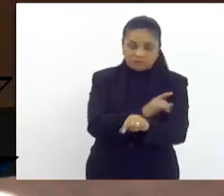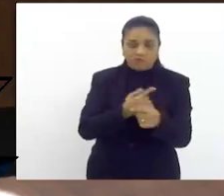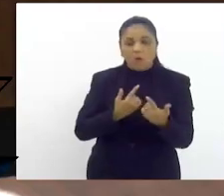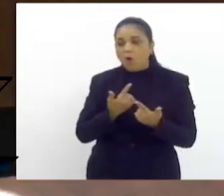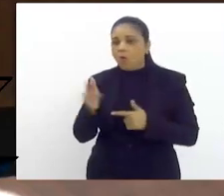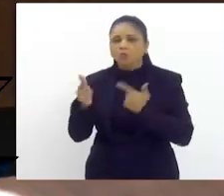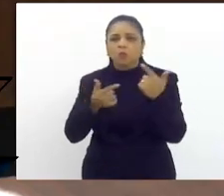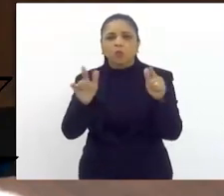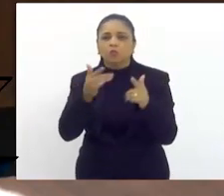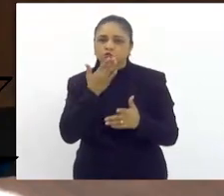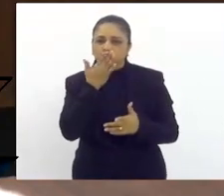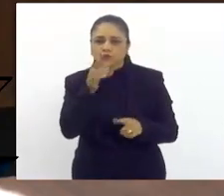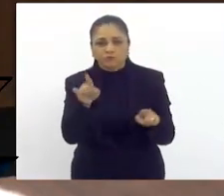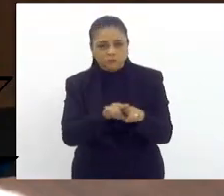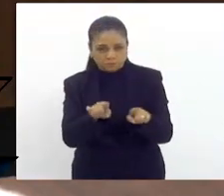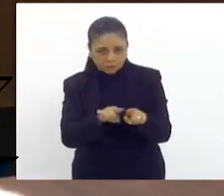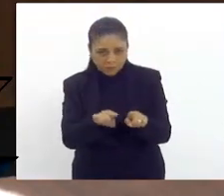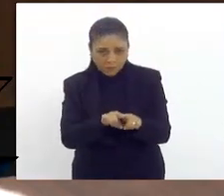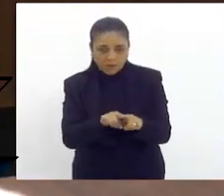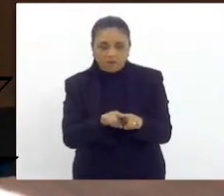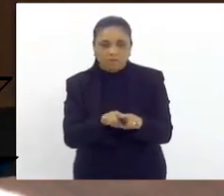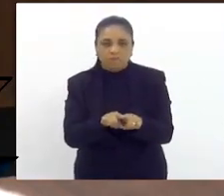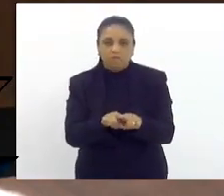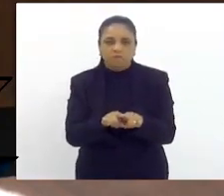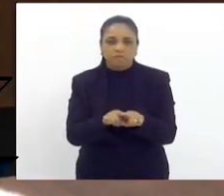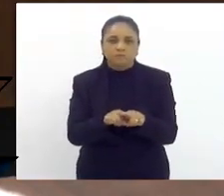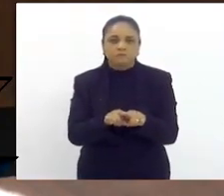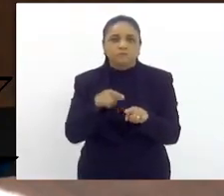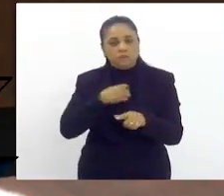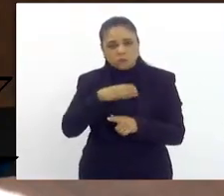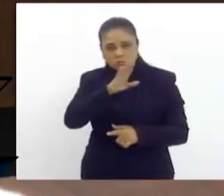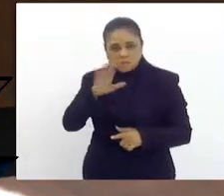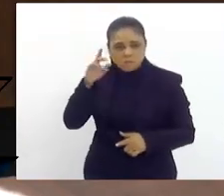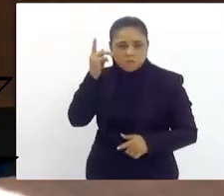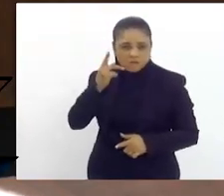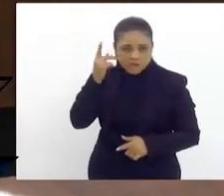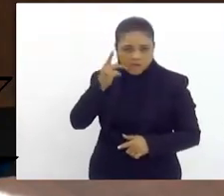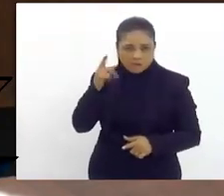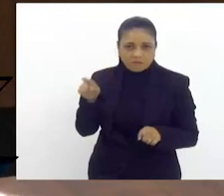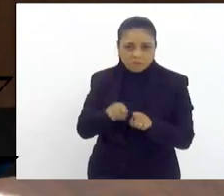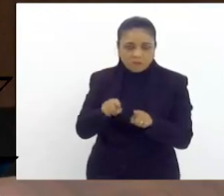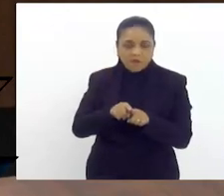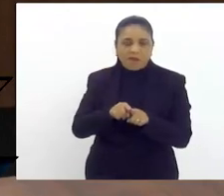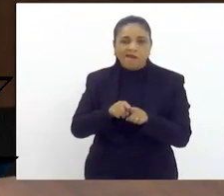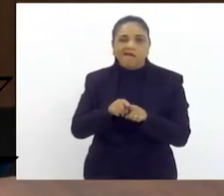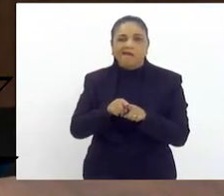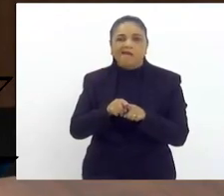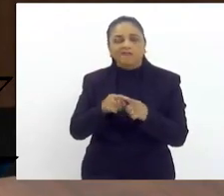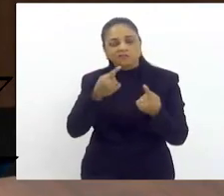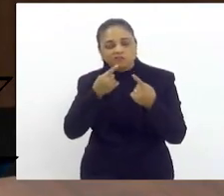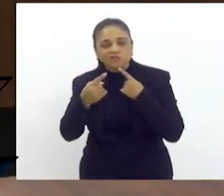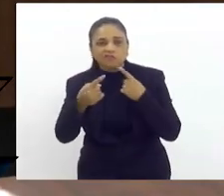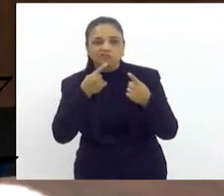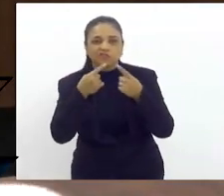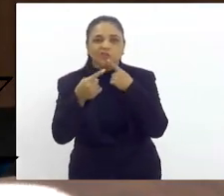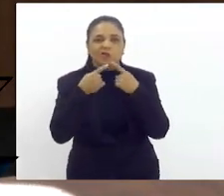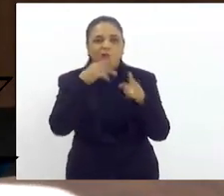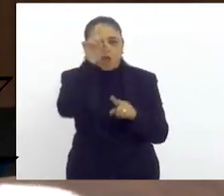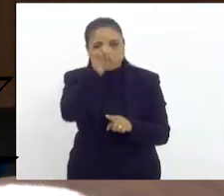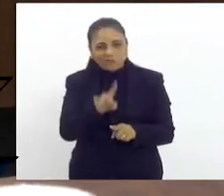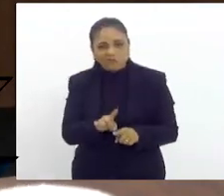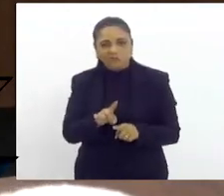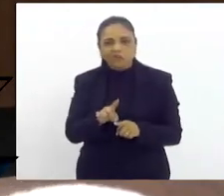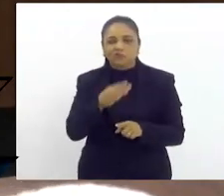agremiações também façam e o nosso mandato tem procurado dialogar com diretorias